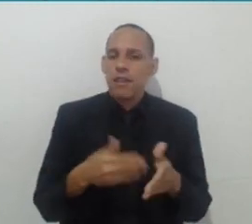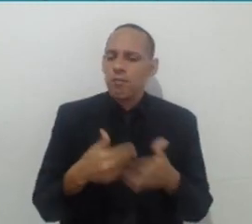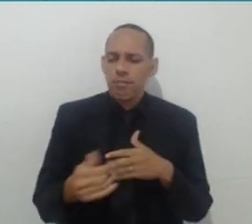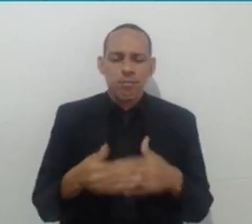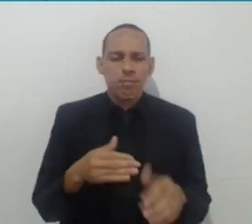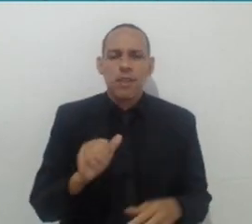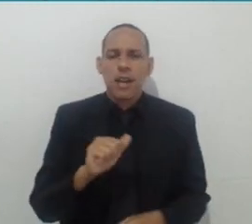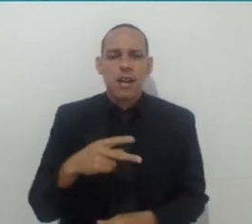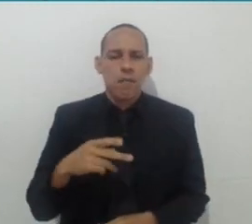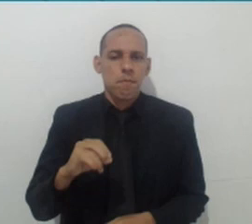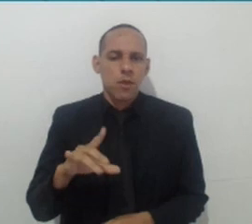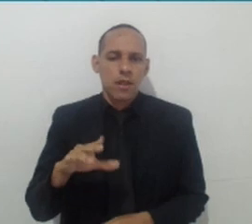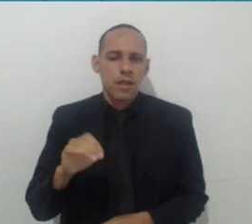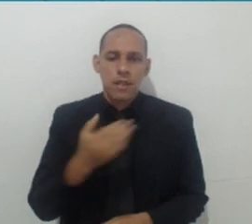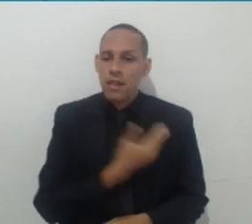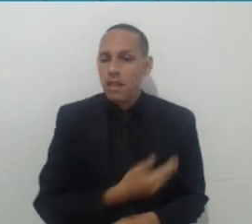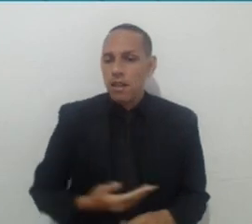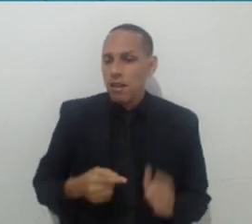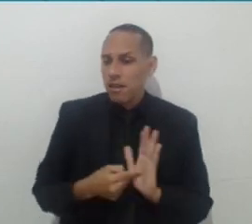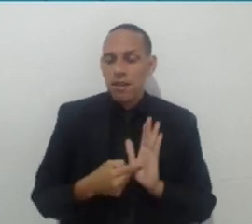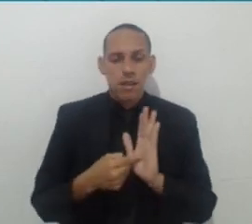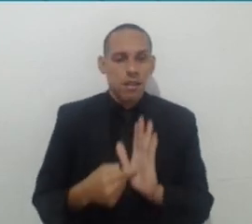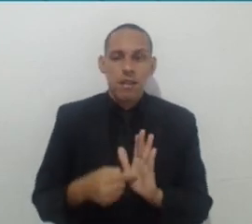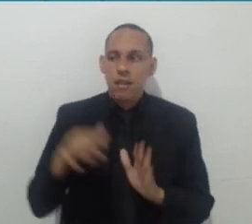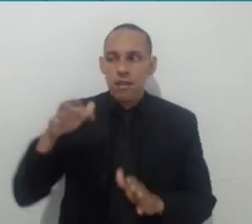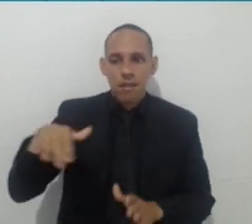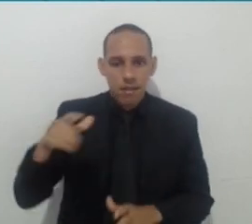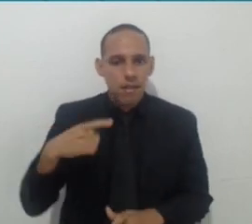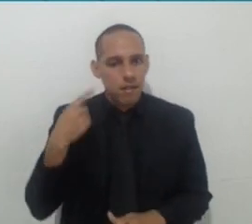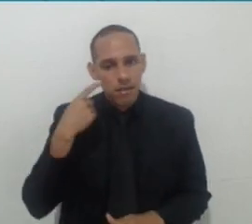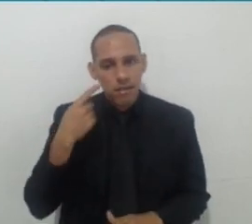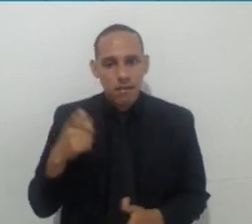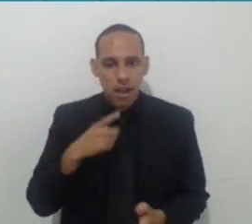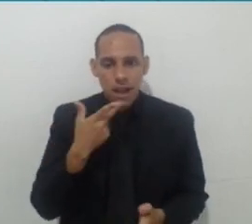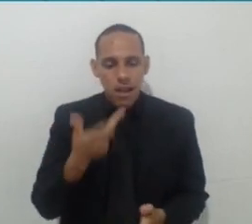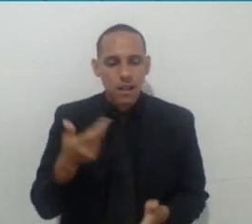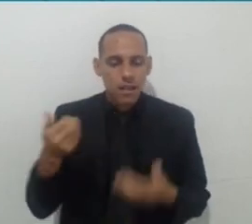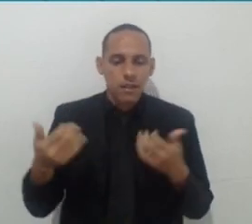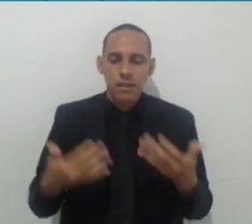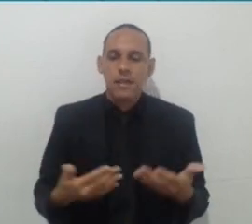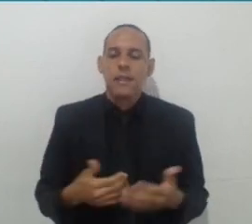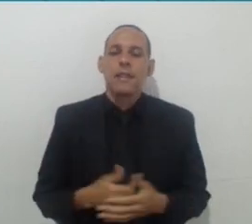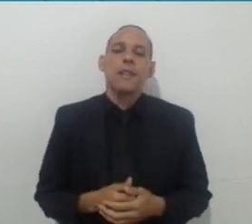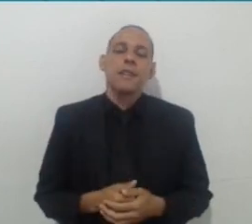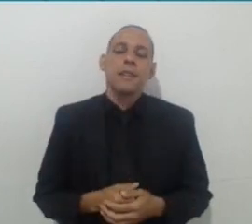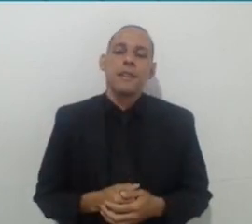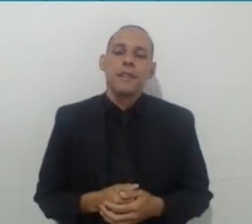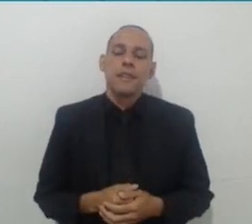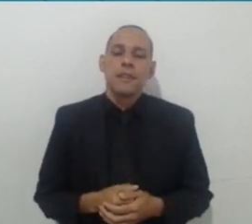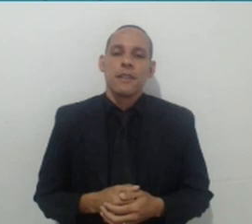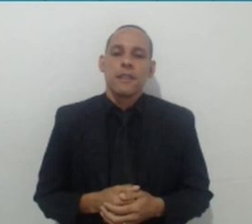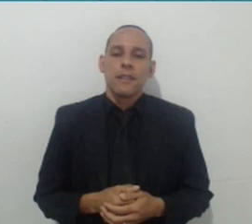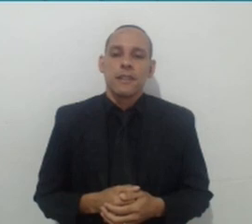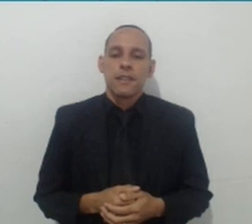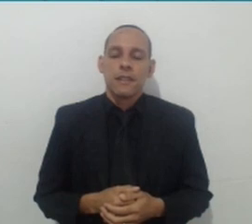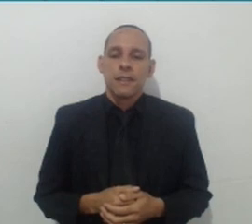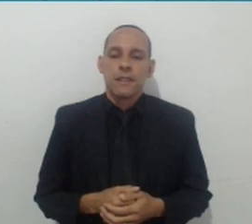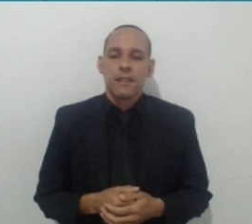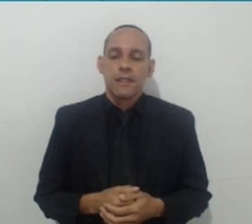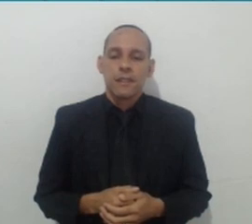que era justamente o alegado pela parte autora, pela parte exequente, no caso.